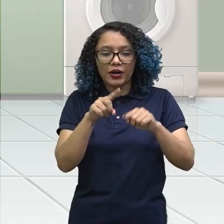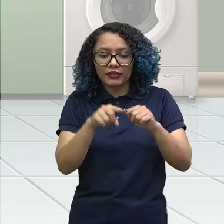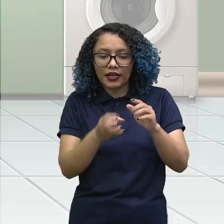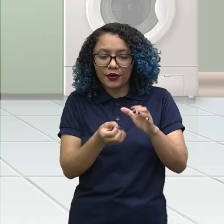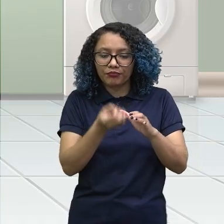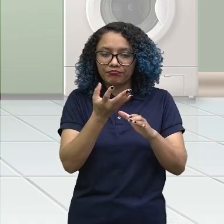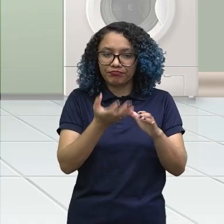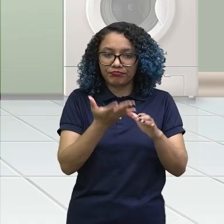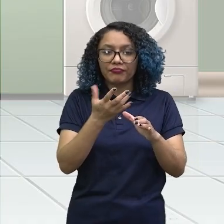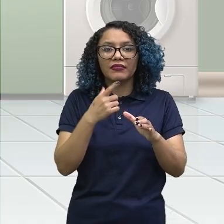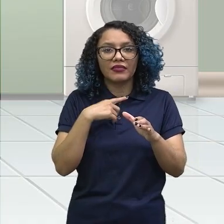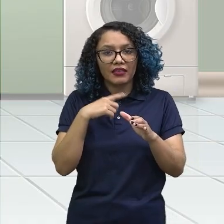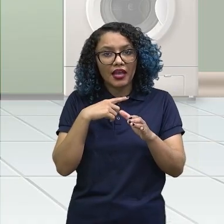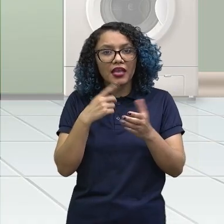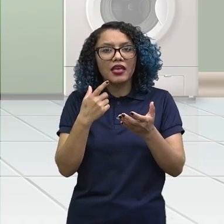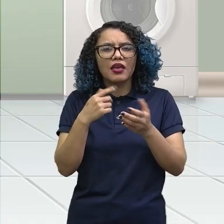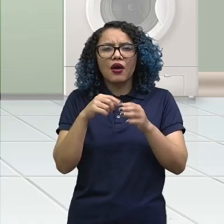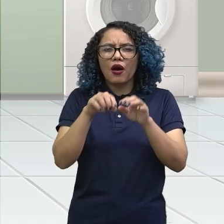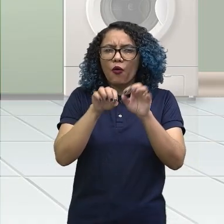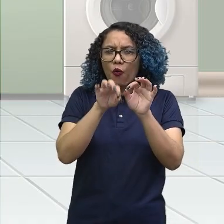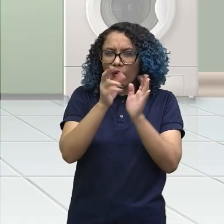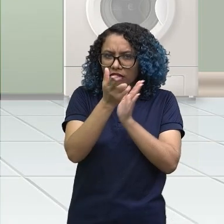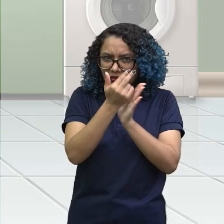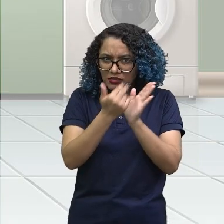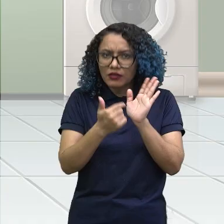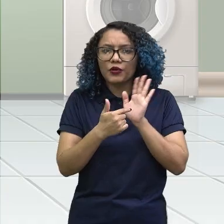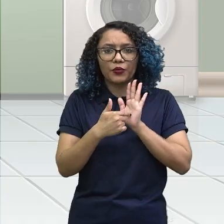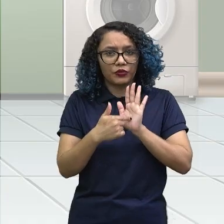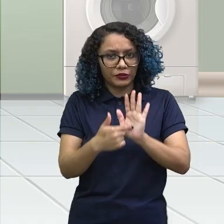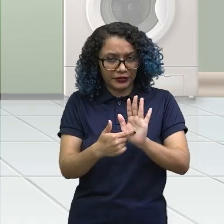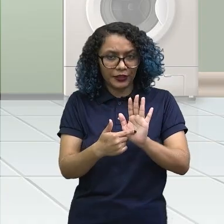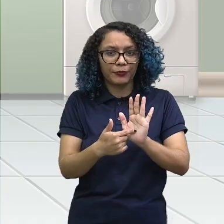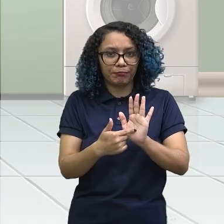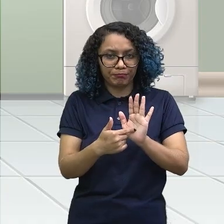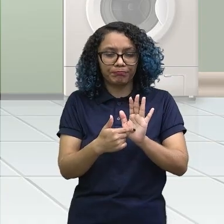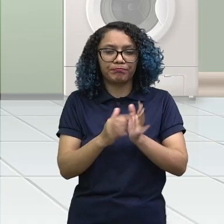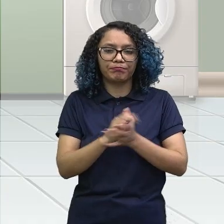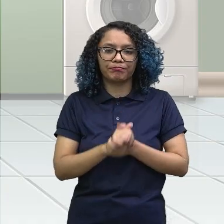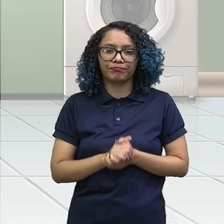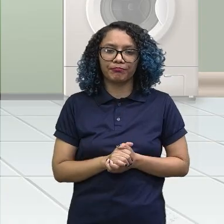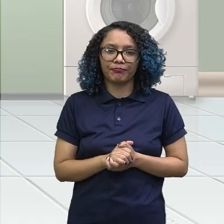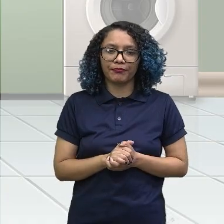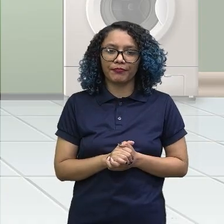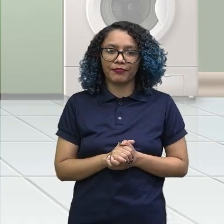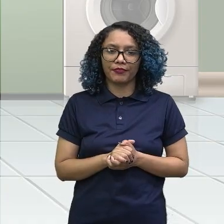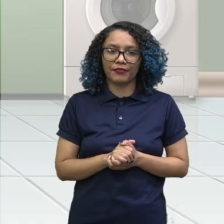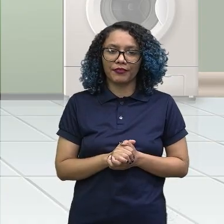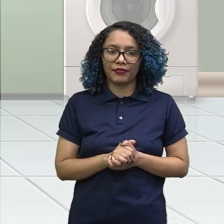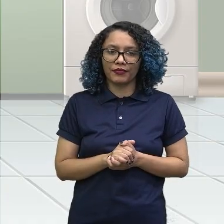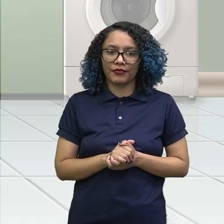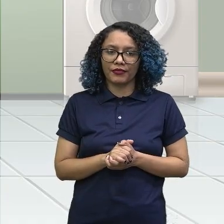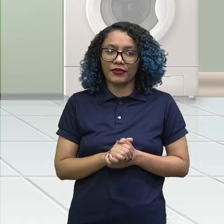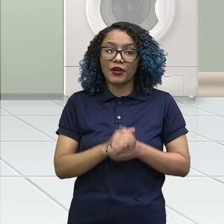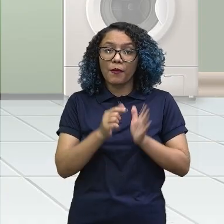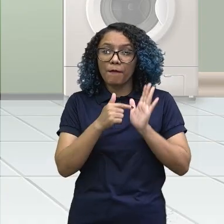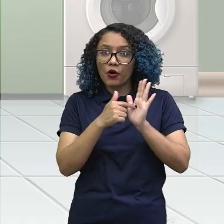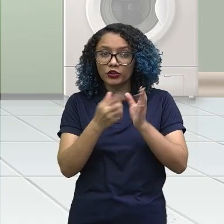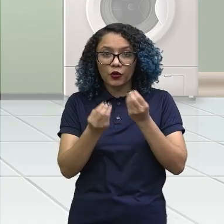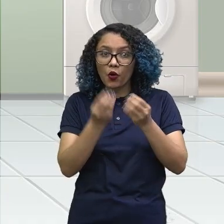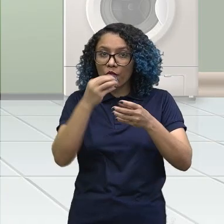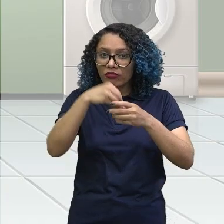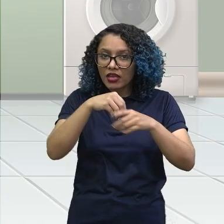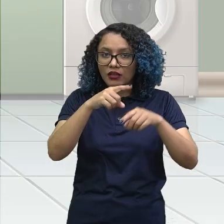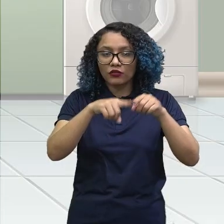sempre terá aquele esquema. Esse esquema que apareceu para nós representa o gerador.